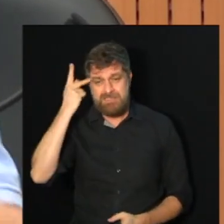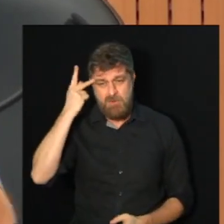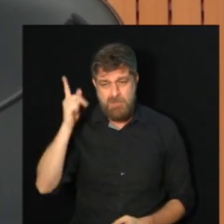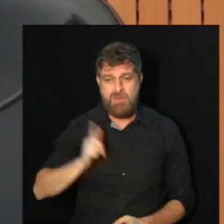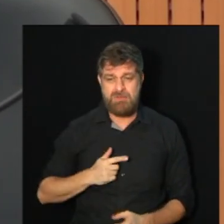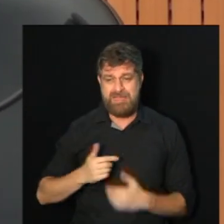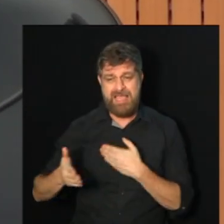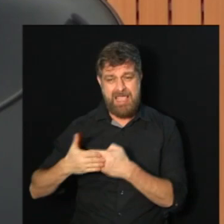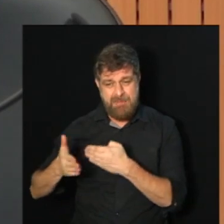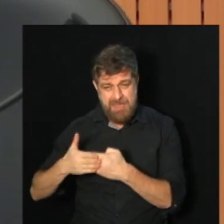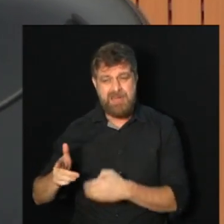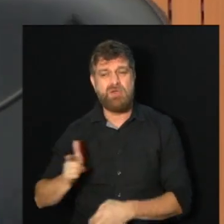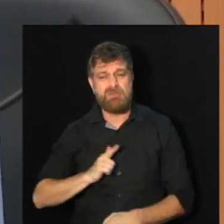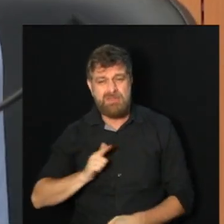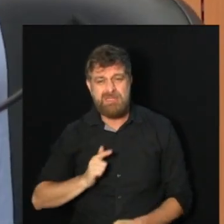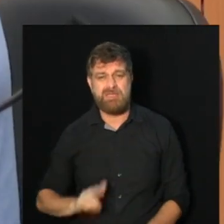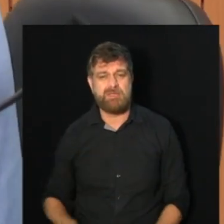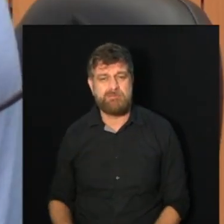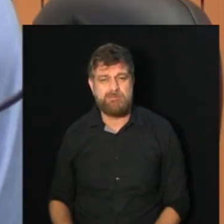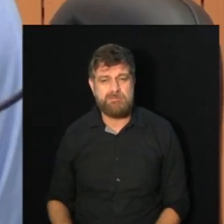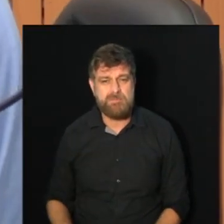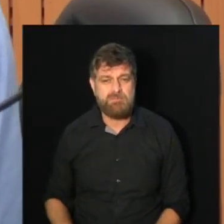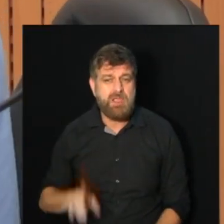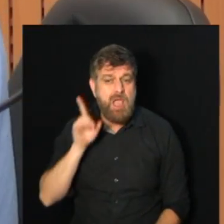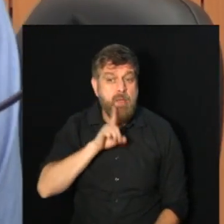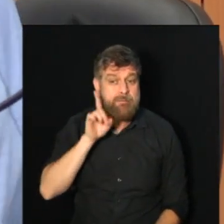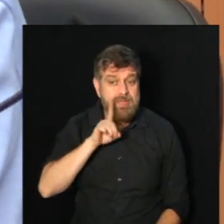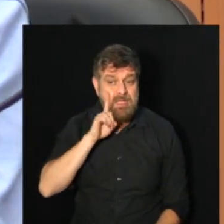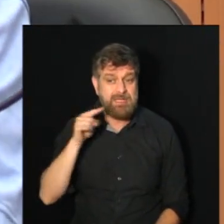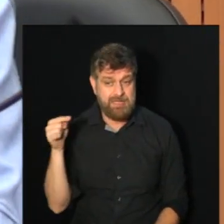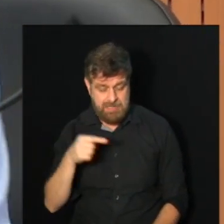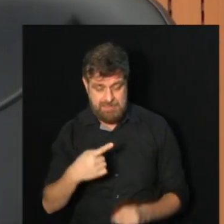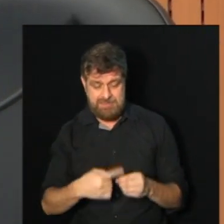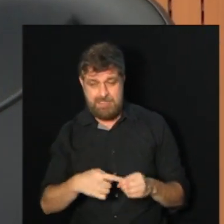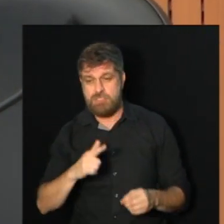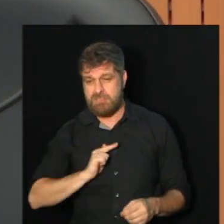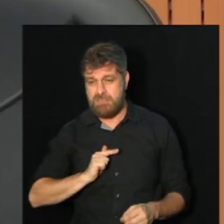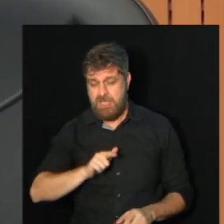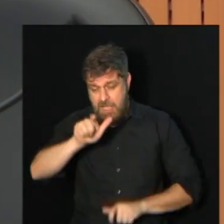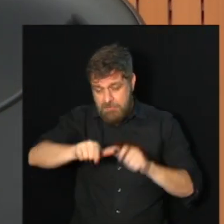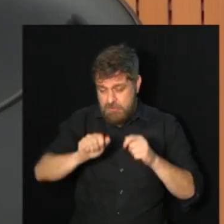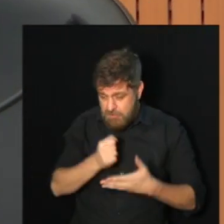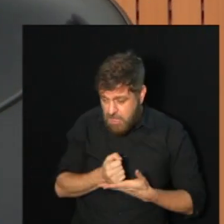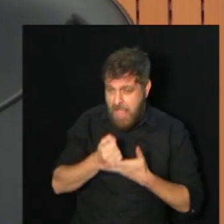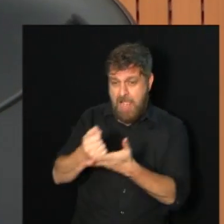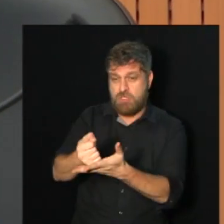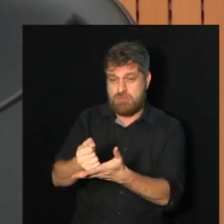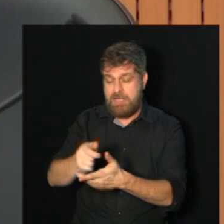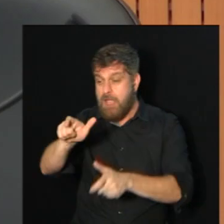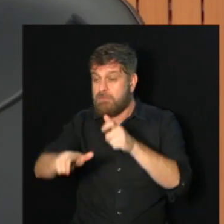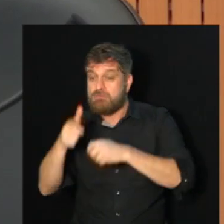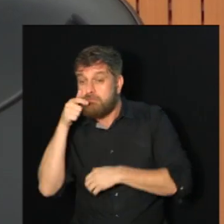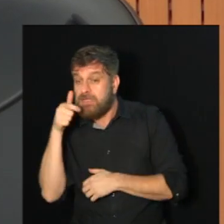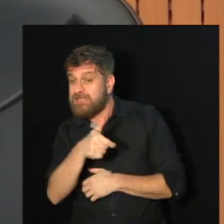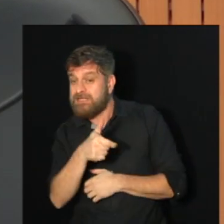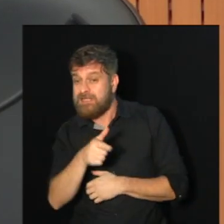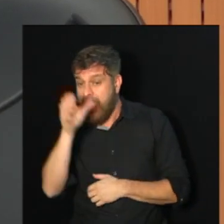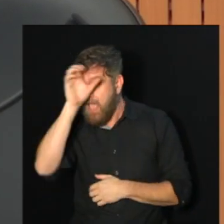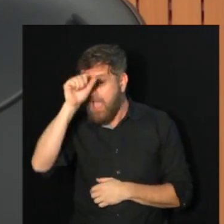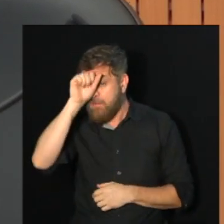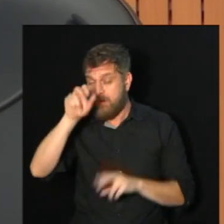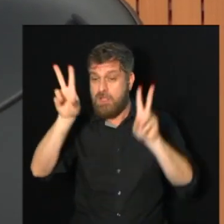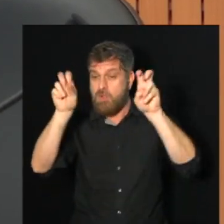Ribeirão Preto, tem várias, a Americana. Esse pessoal pode ajudar vocês interessados em aprender um pouco